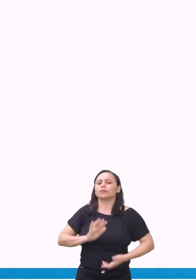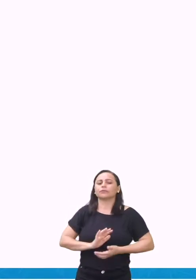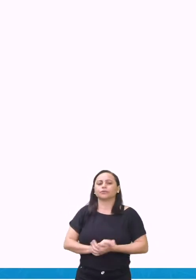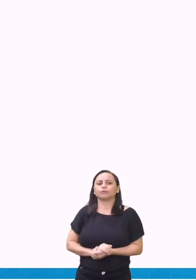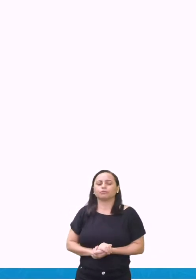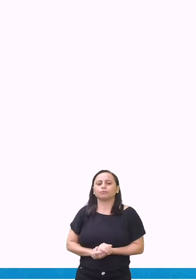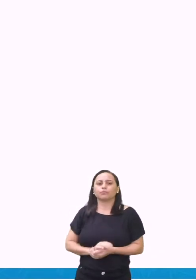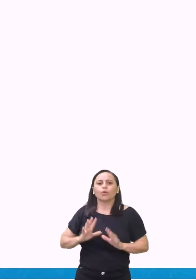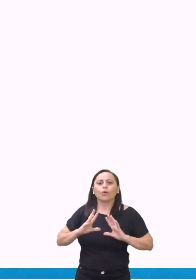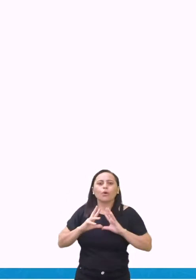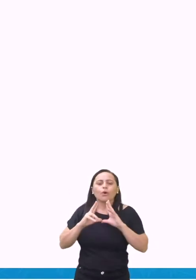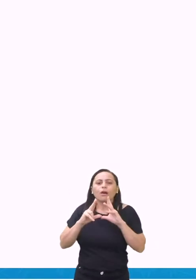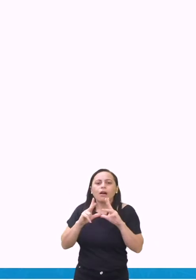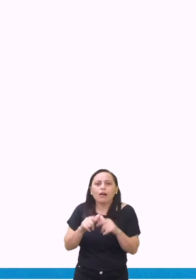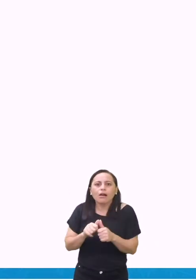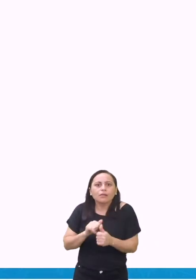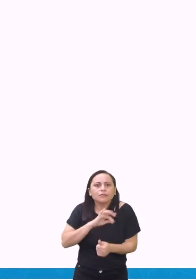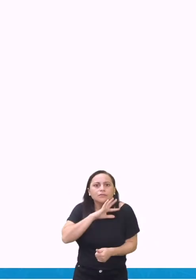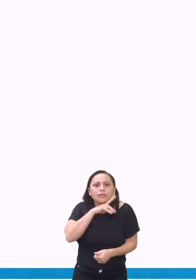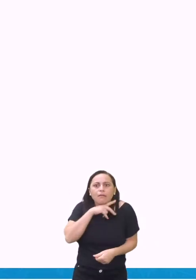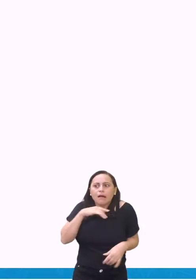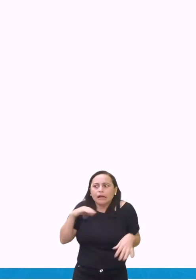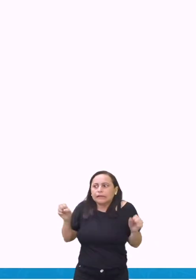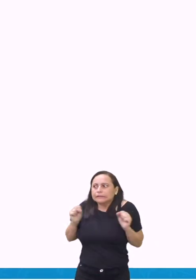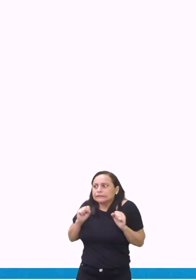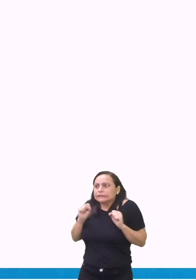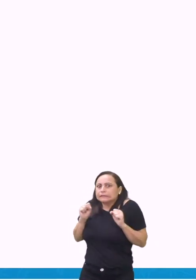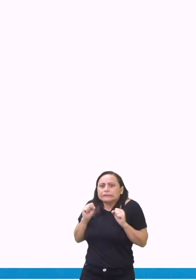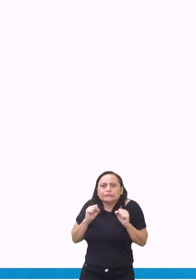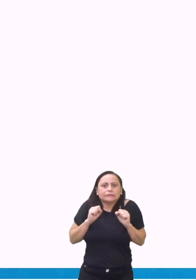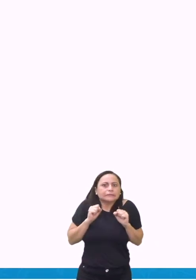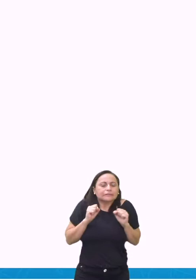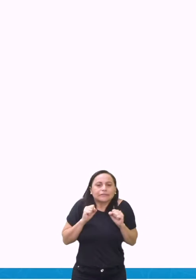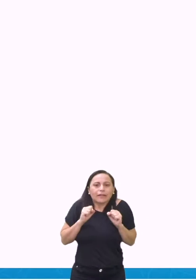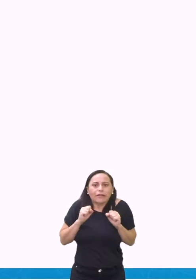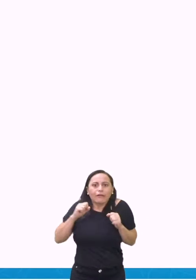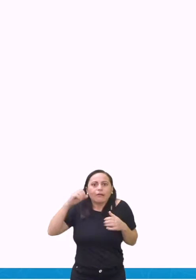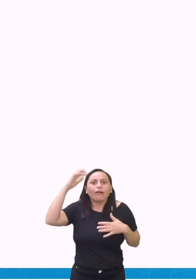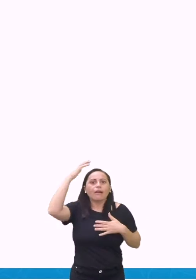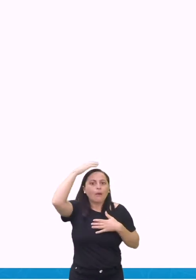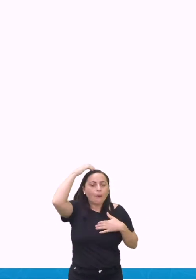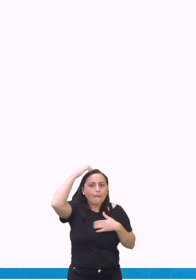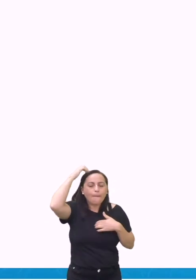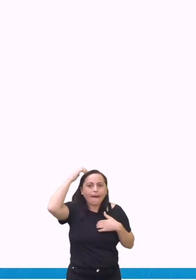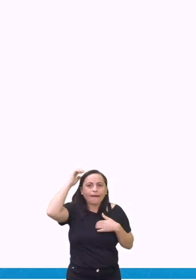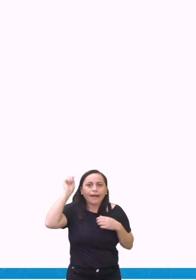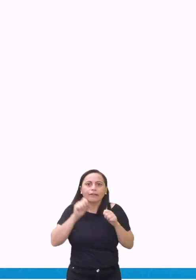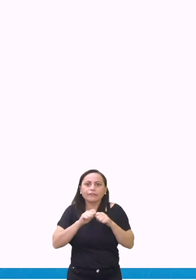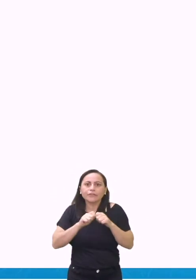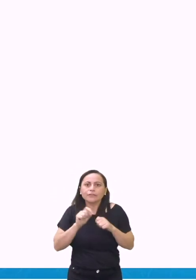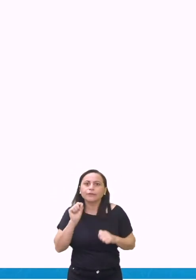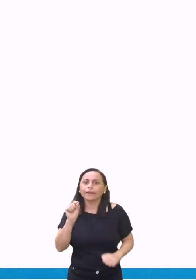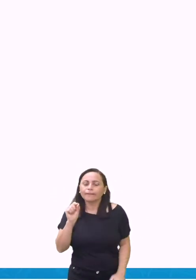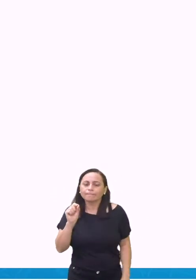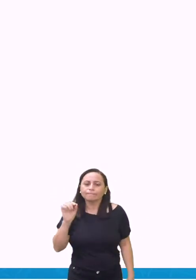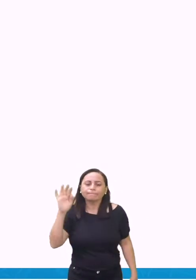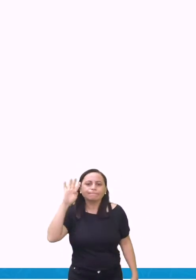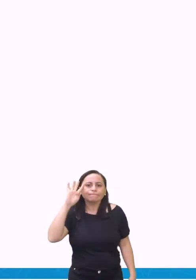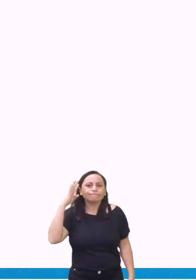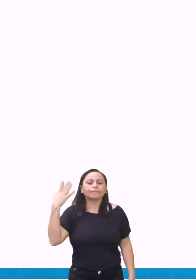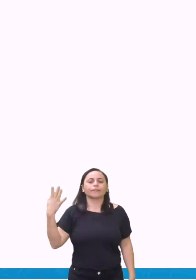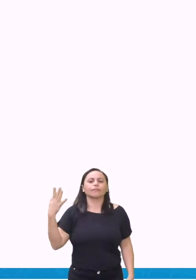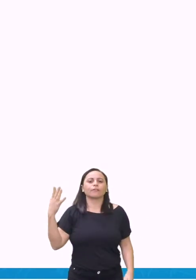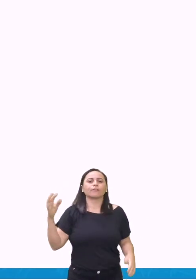Todos ficaram tão apavorados que o macaco Mocó resolveu